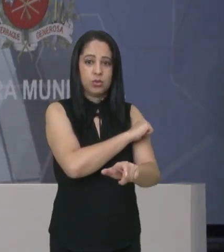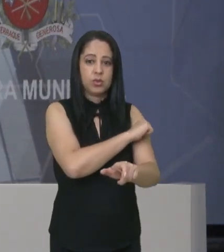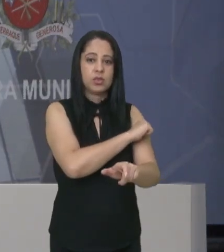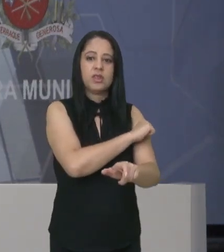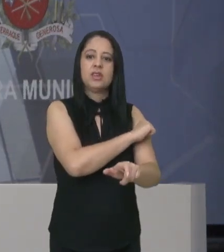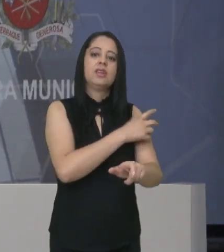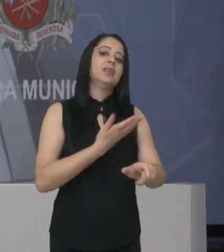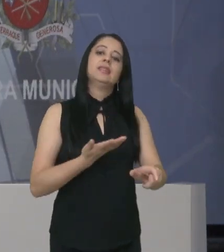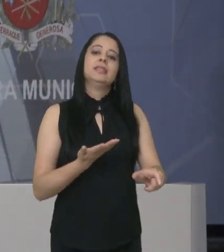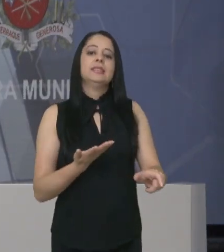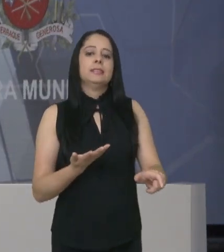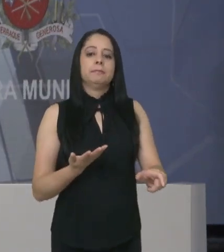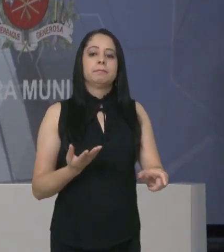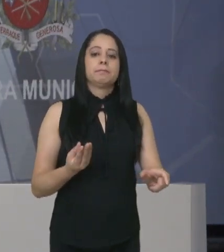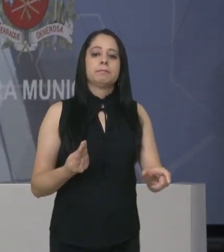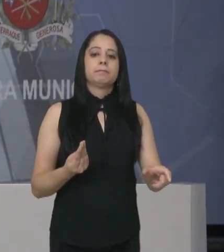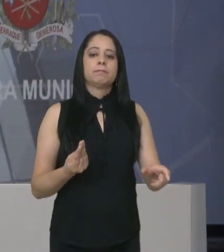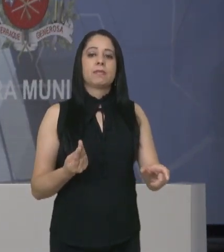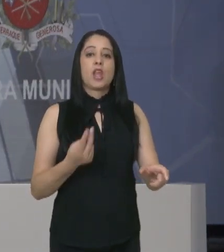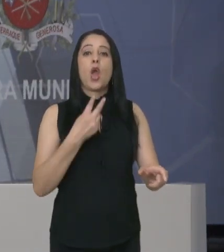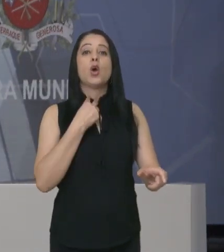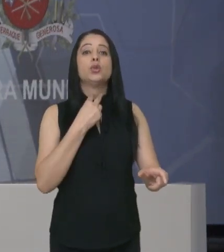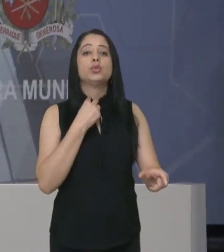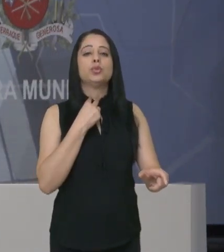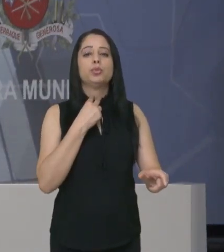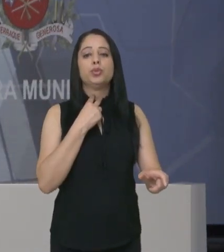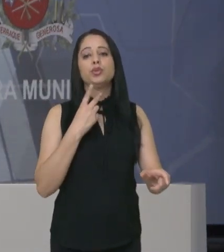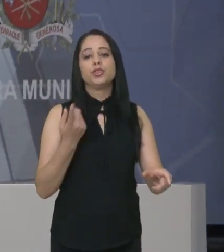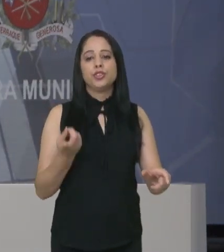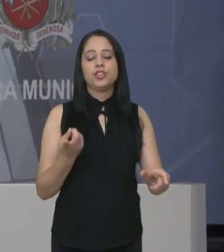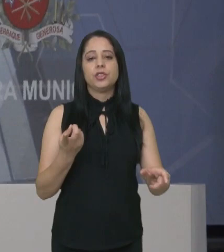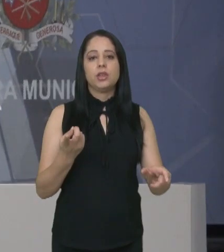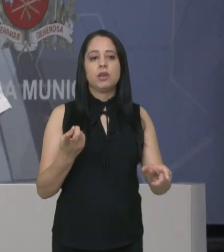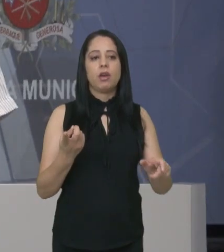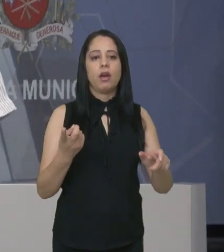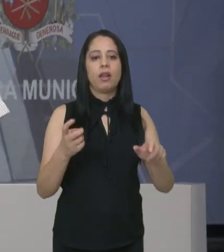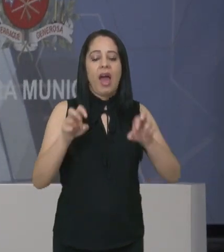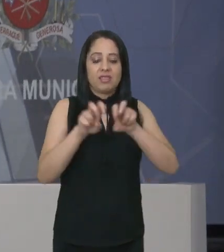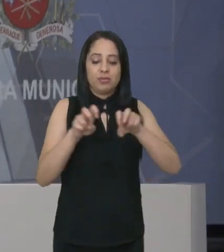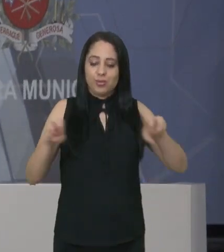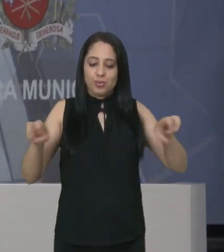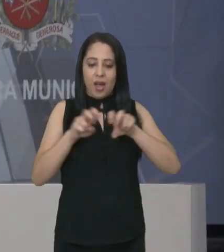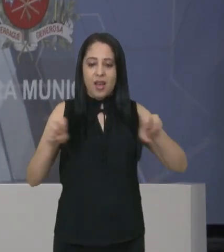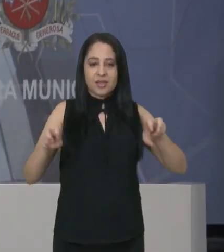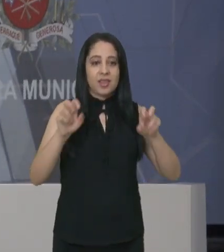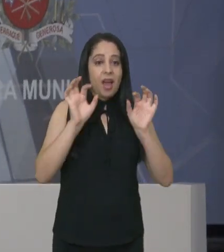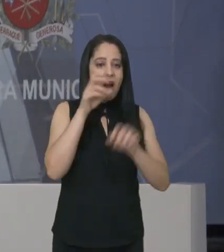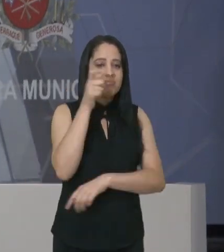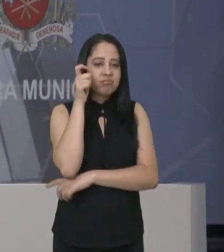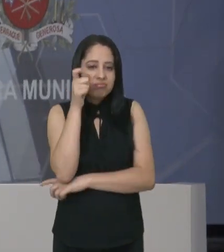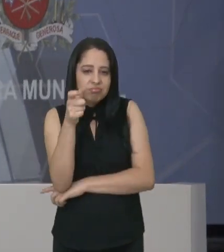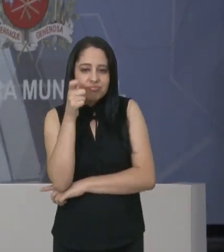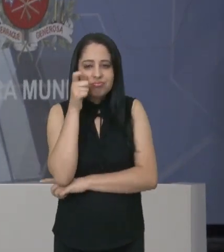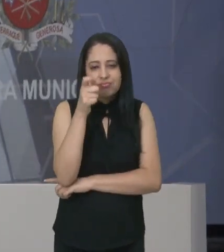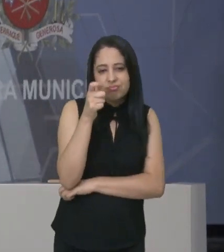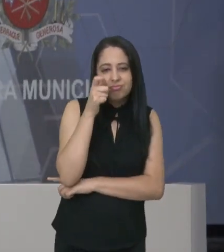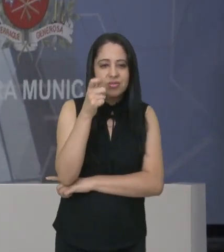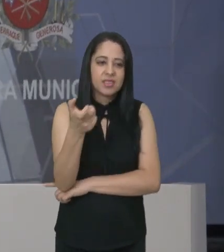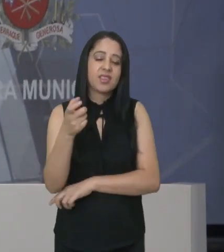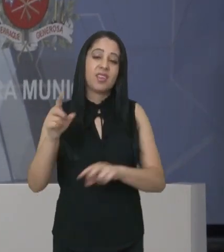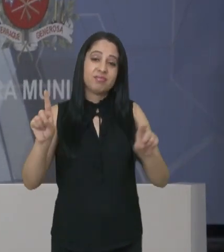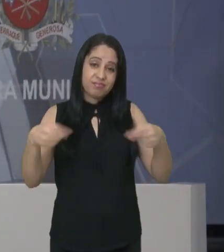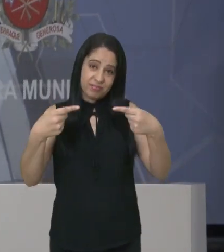até a quadra, ao ginásio, para assistir às finais da sua